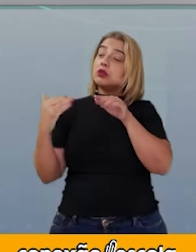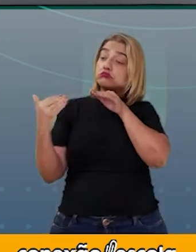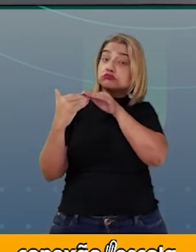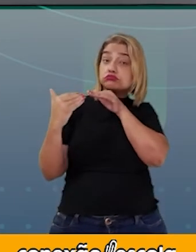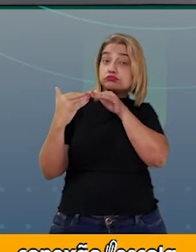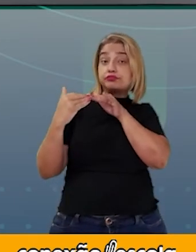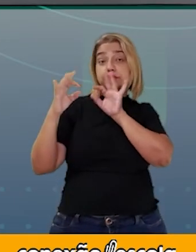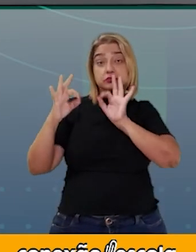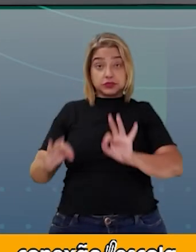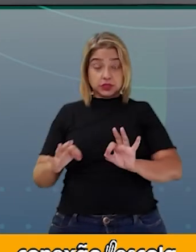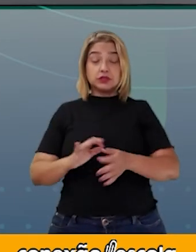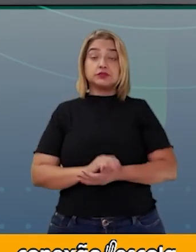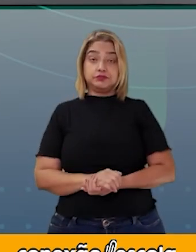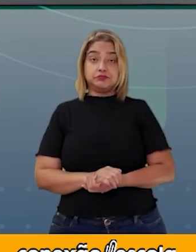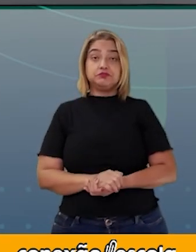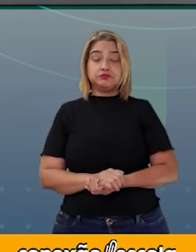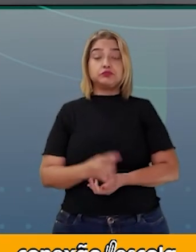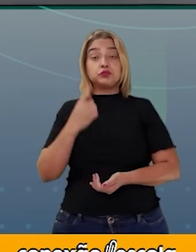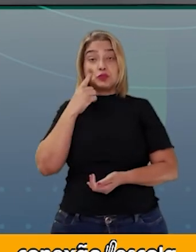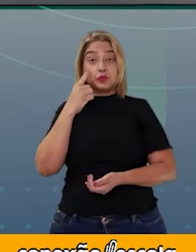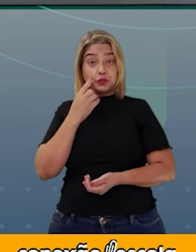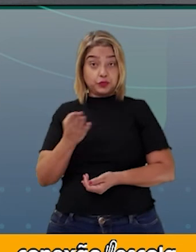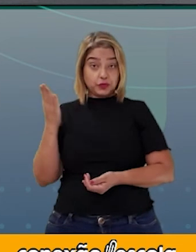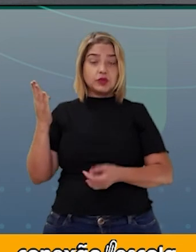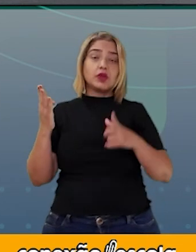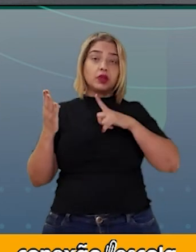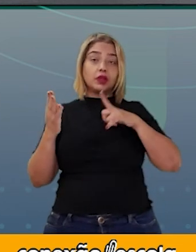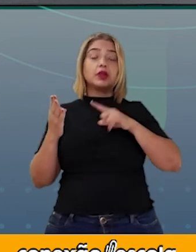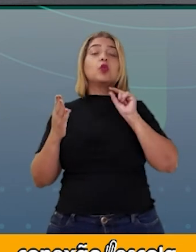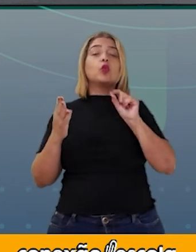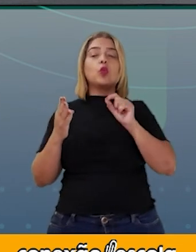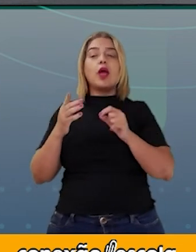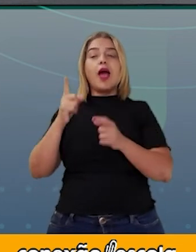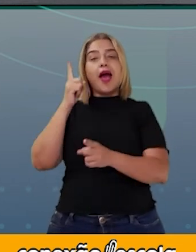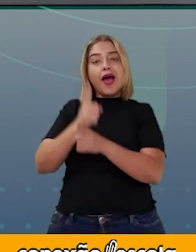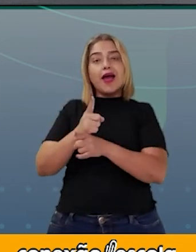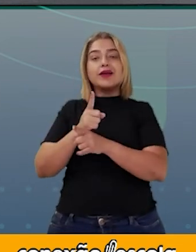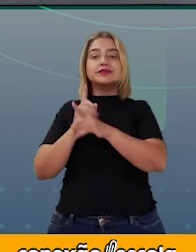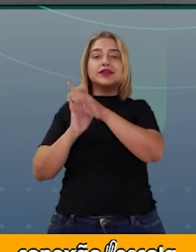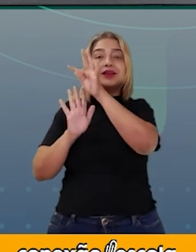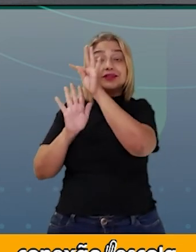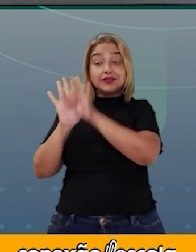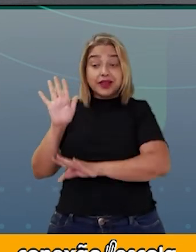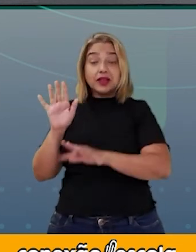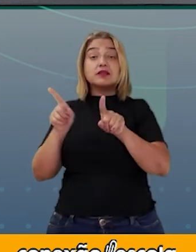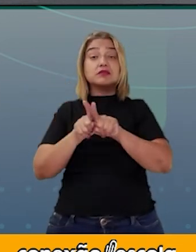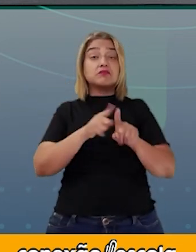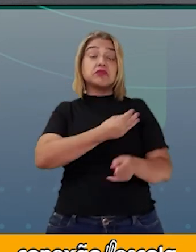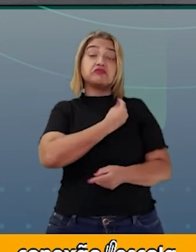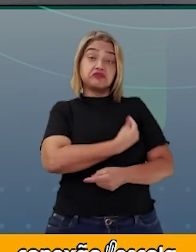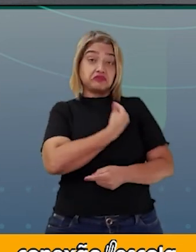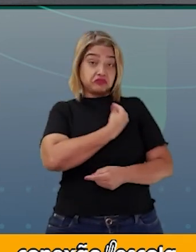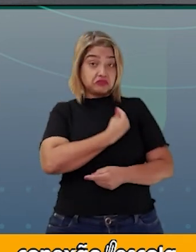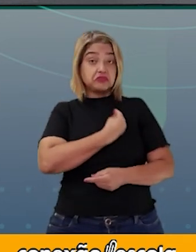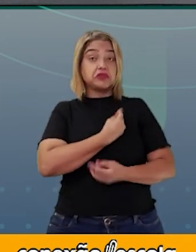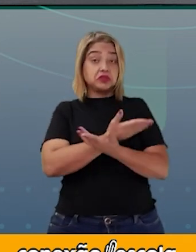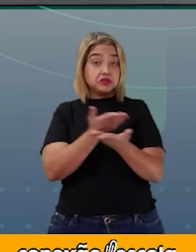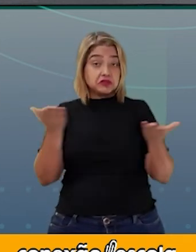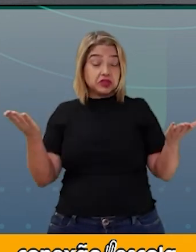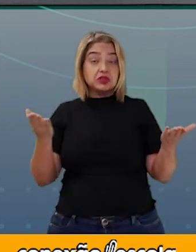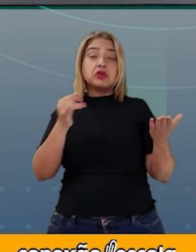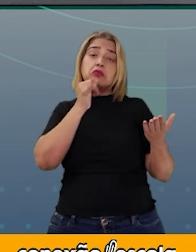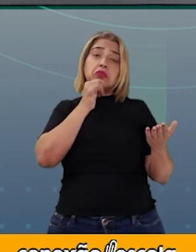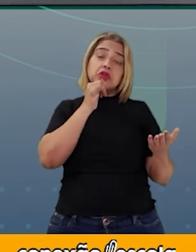E veja, nós utilizamos argumentos nos textos e na vida. Sempre quando nós queremos comprovar